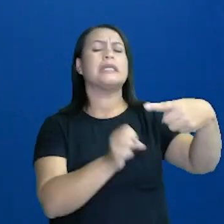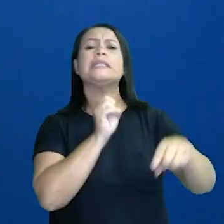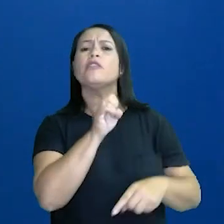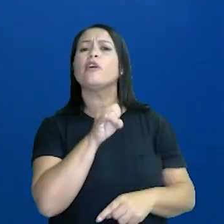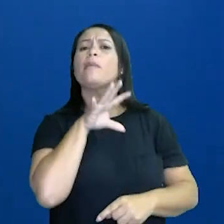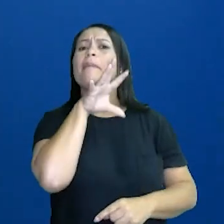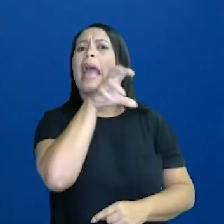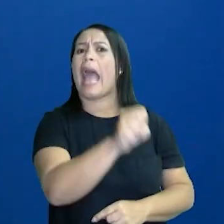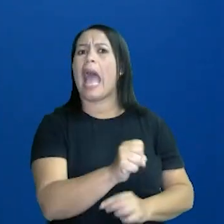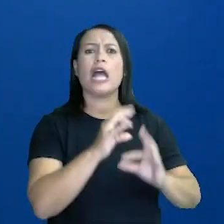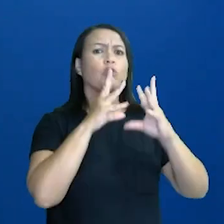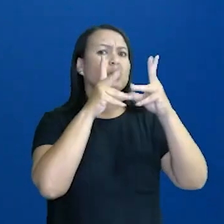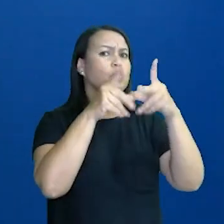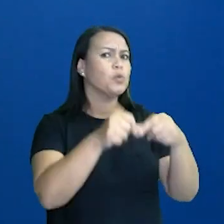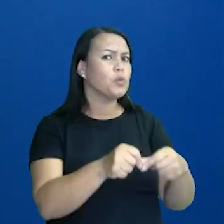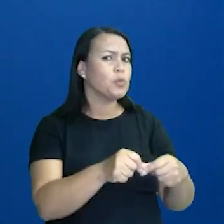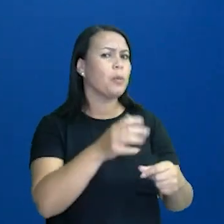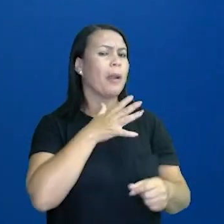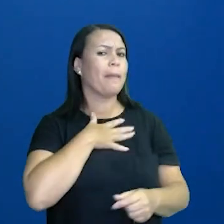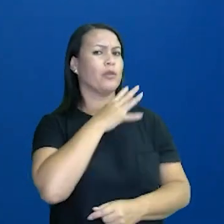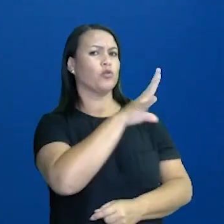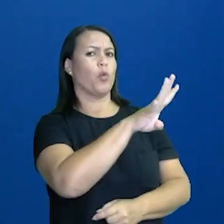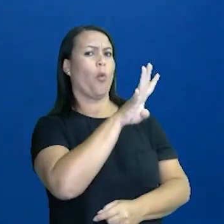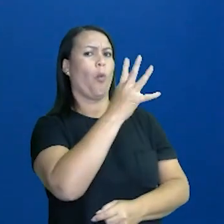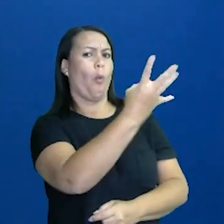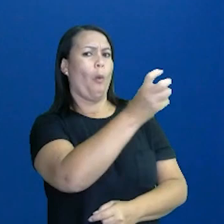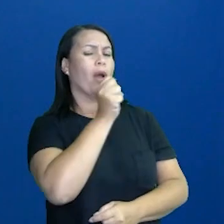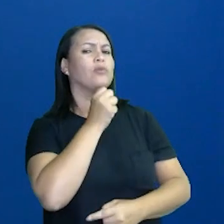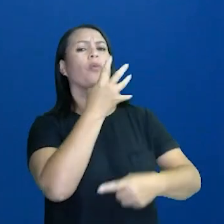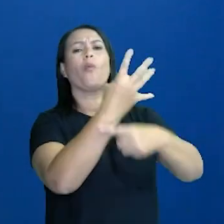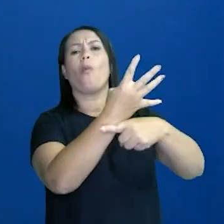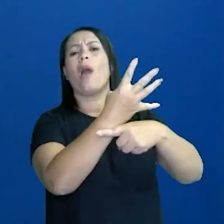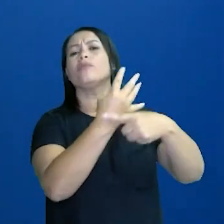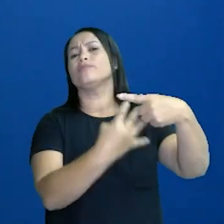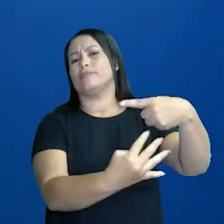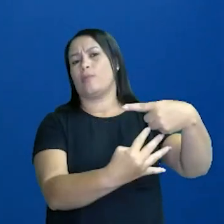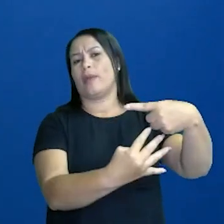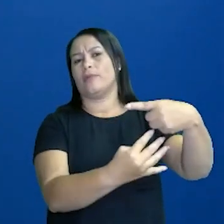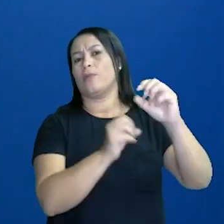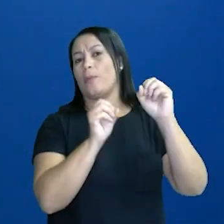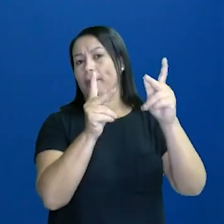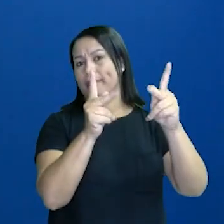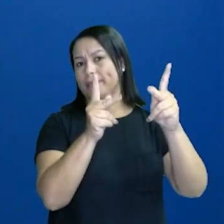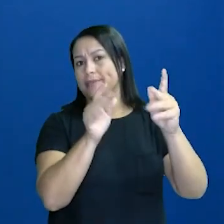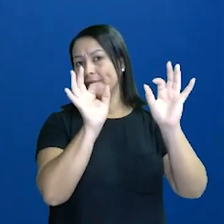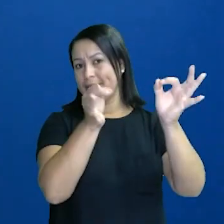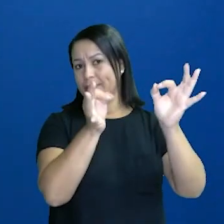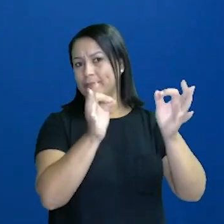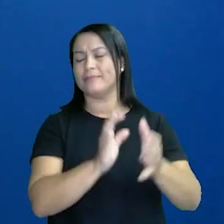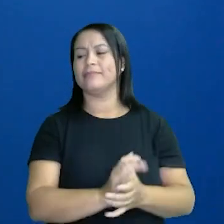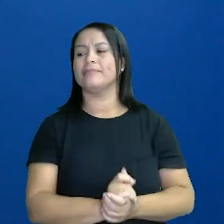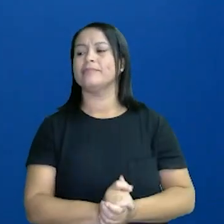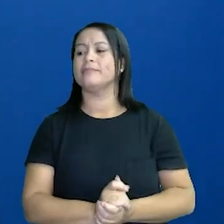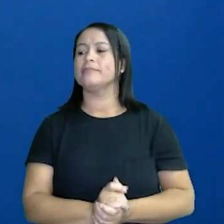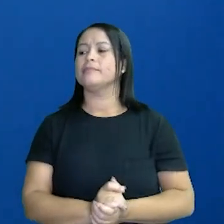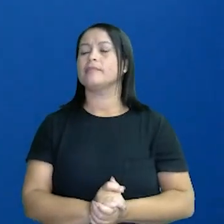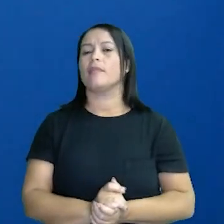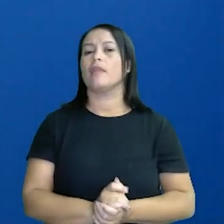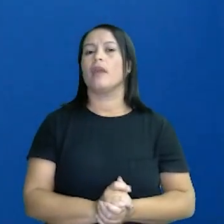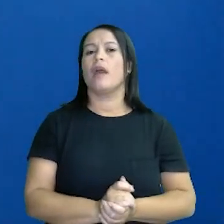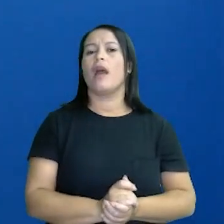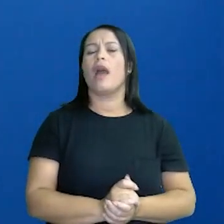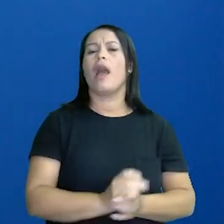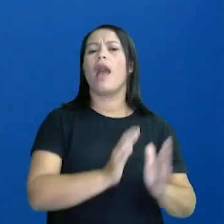E se eu tivesse pego todas as partes para mim, ia ficar como 4 partes de 4, ok? Certinho?